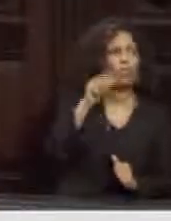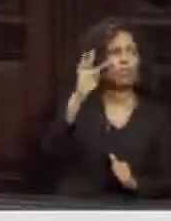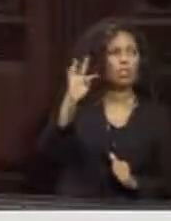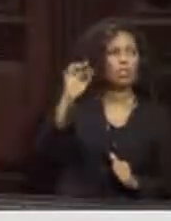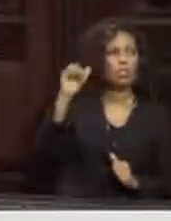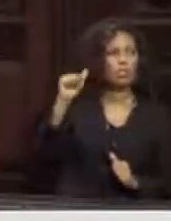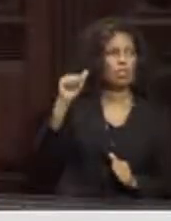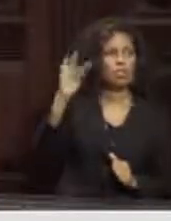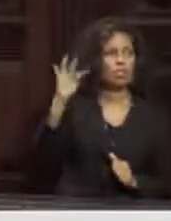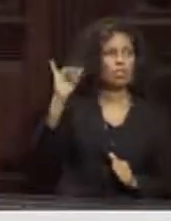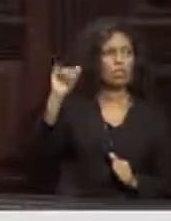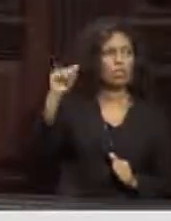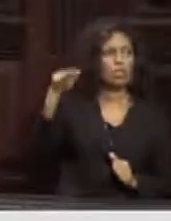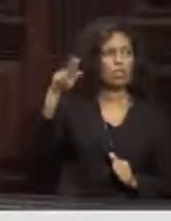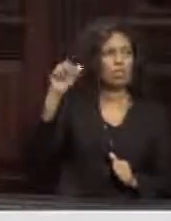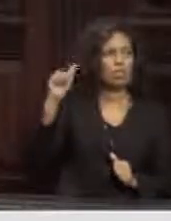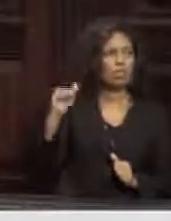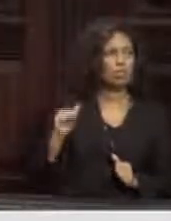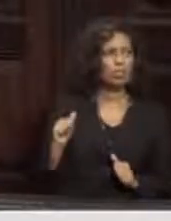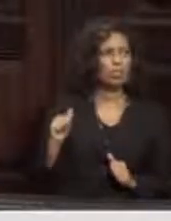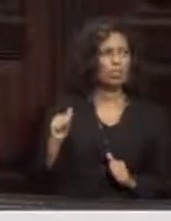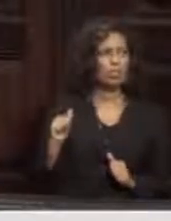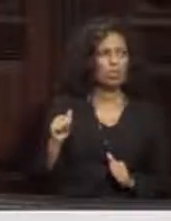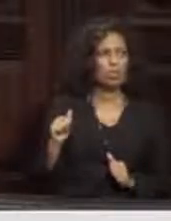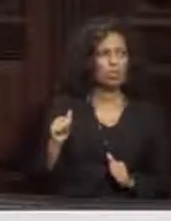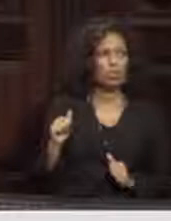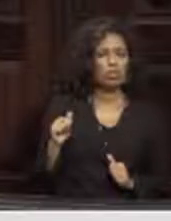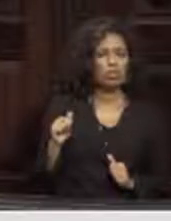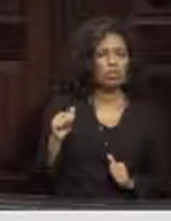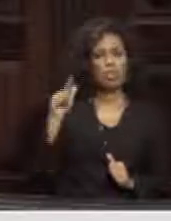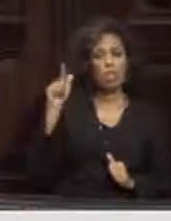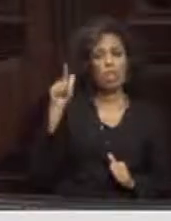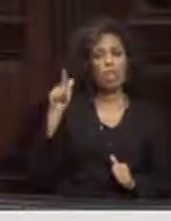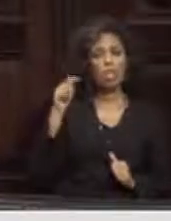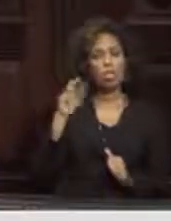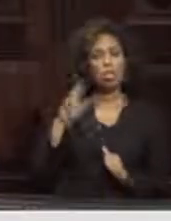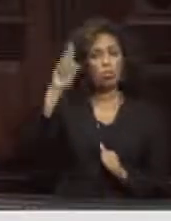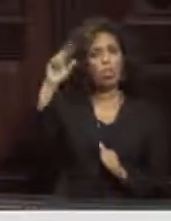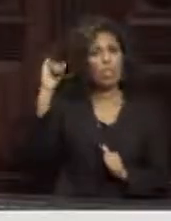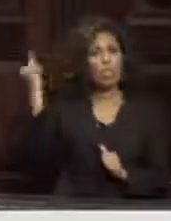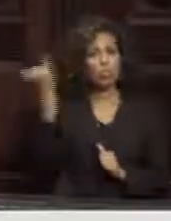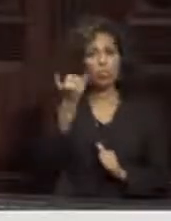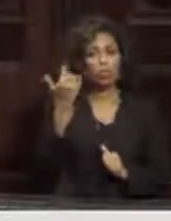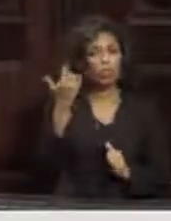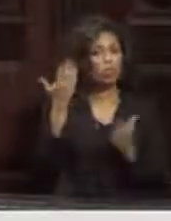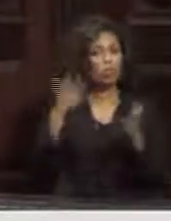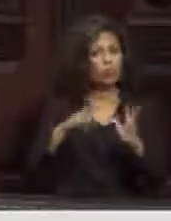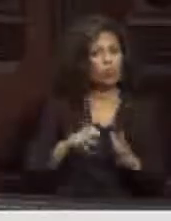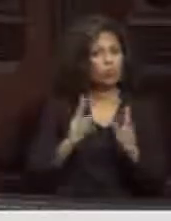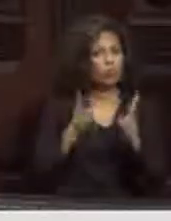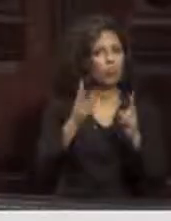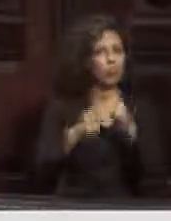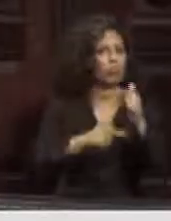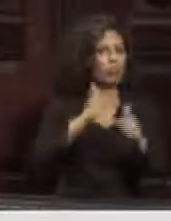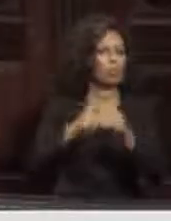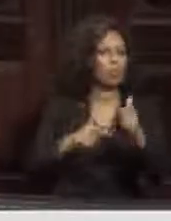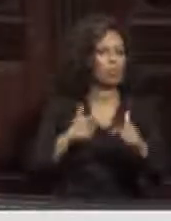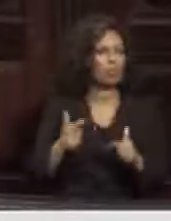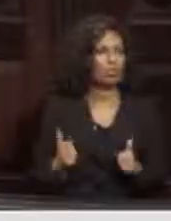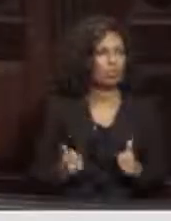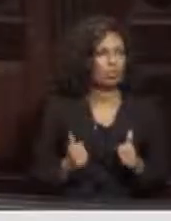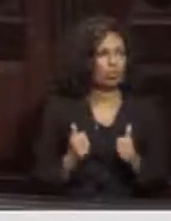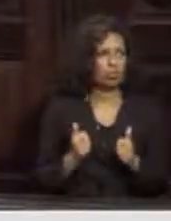quer renovar o convênio de cooperação técnica com a Getransp, salvo se a Getransp pagar